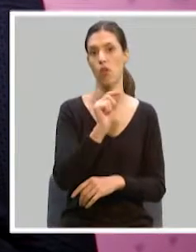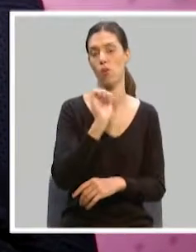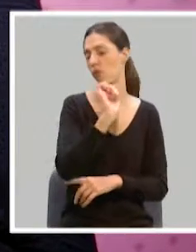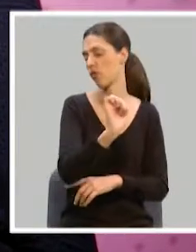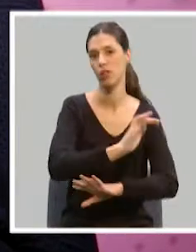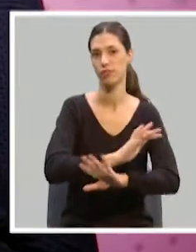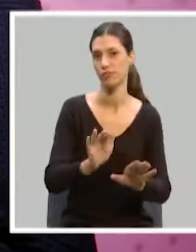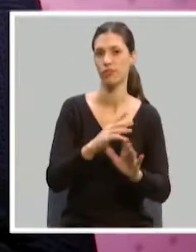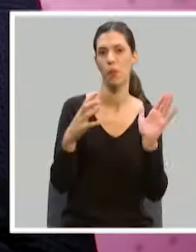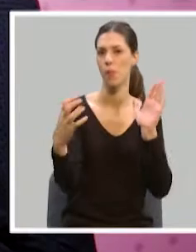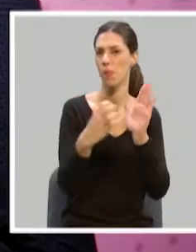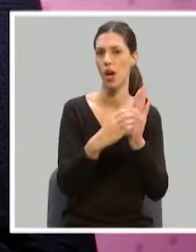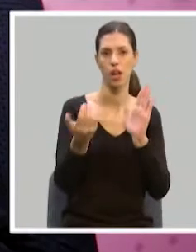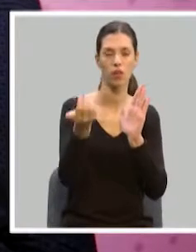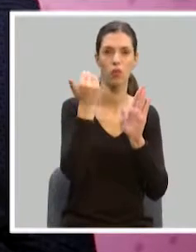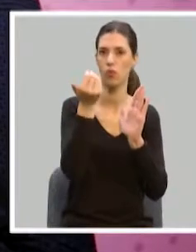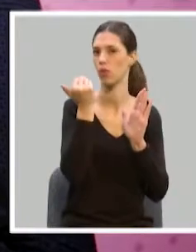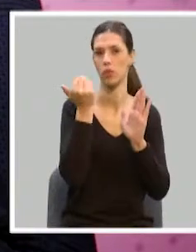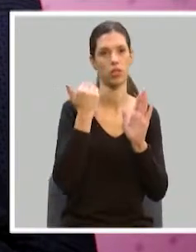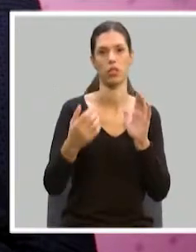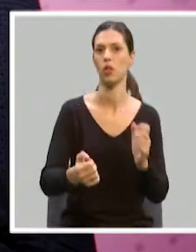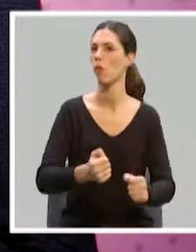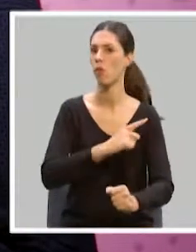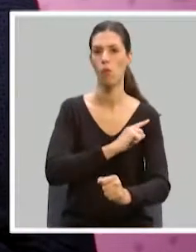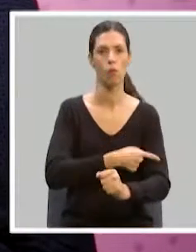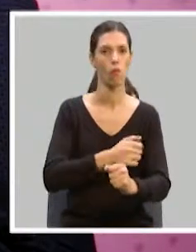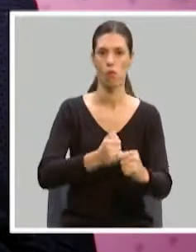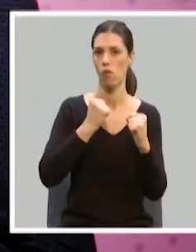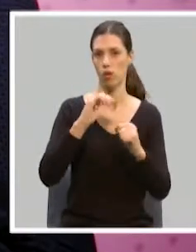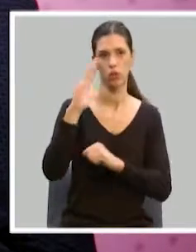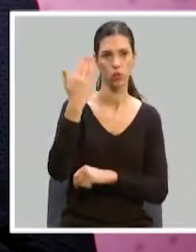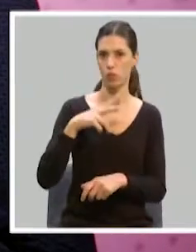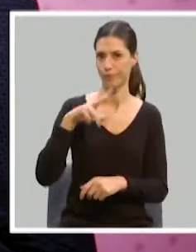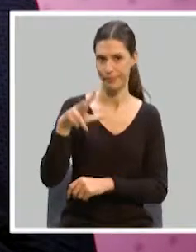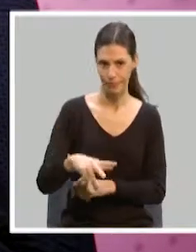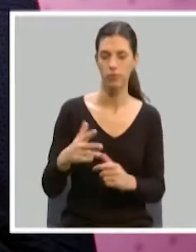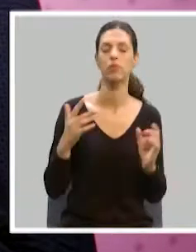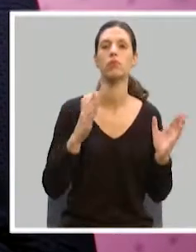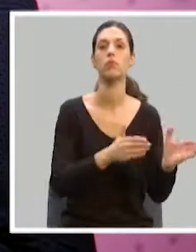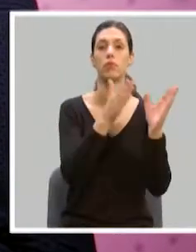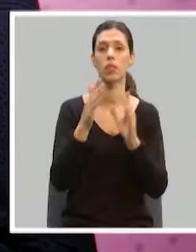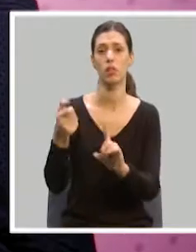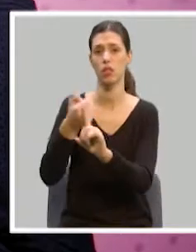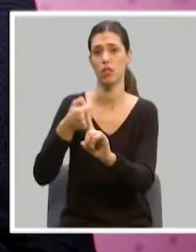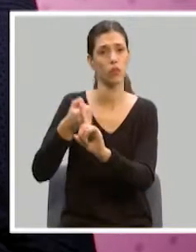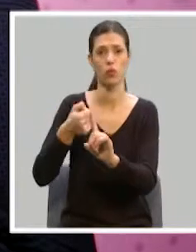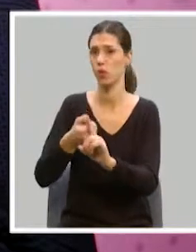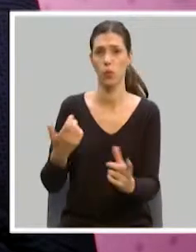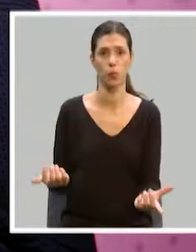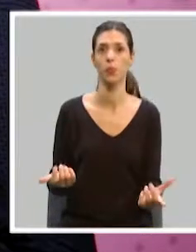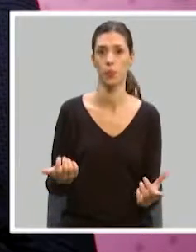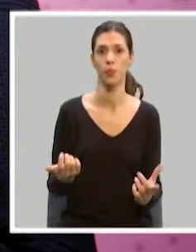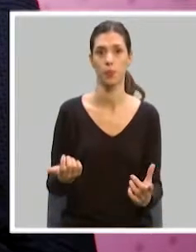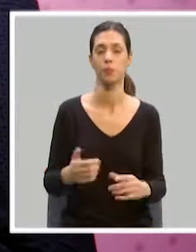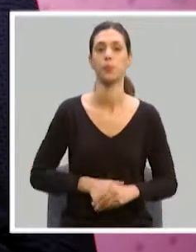que provavelmente as marcas de informação mais fortes do país e em segundo lugar no desafio